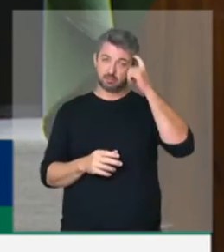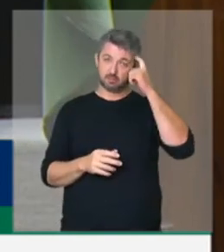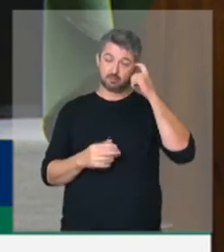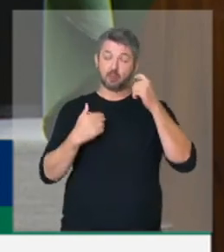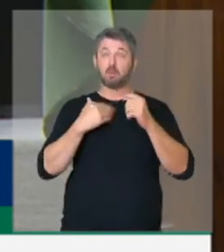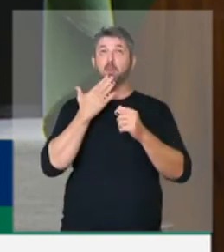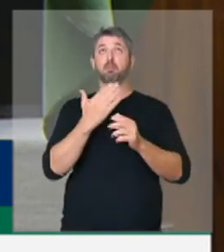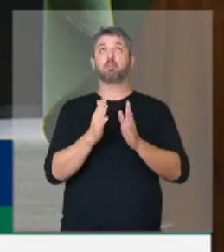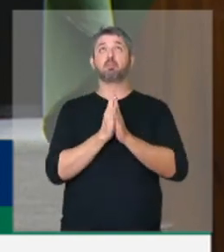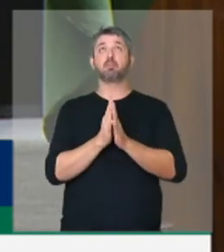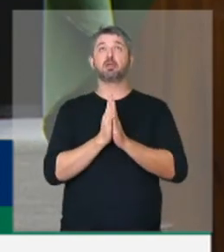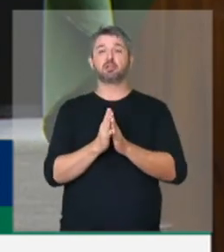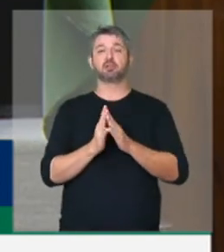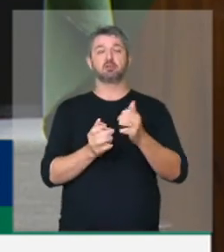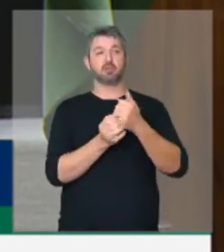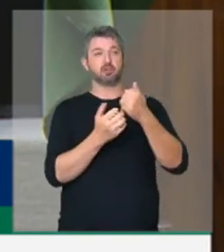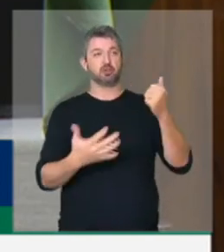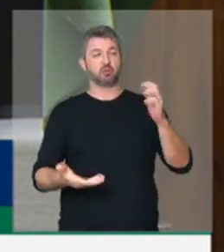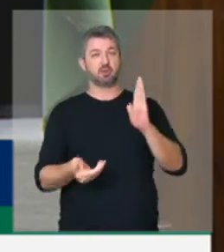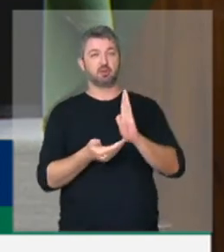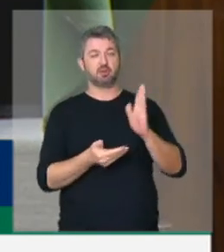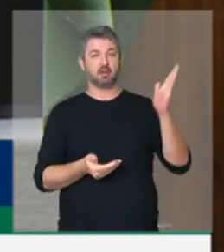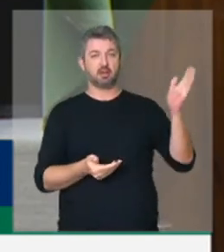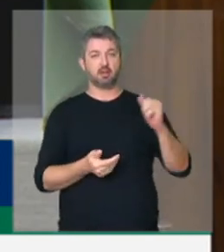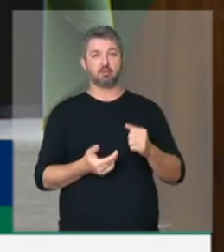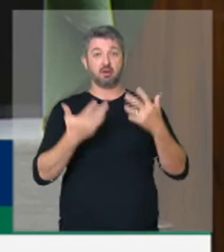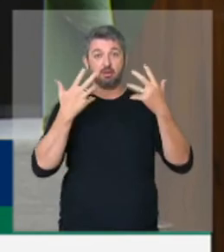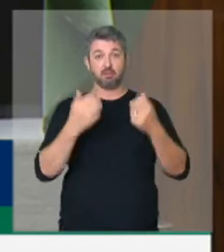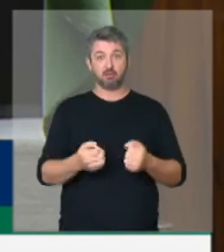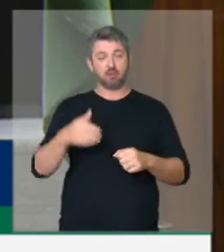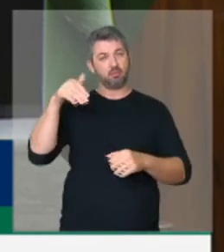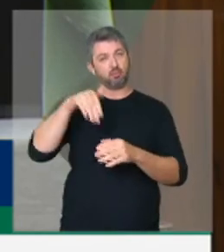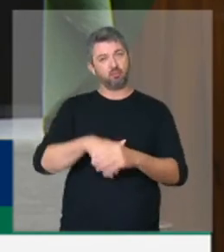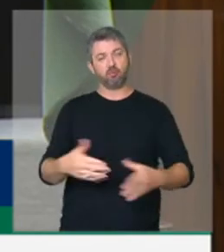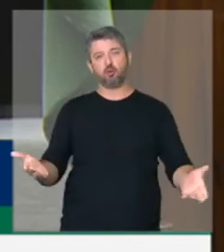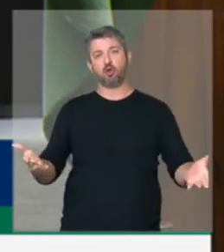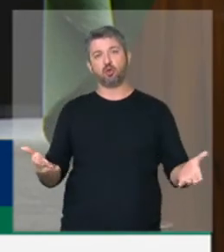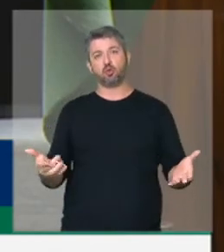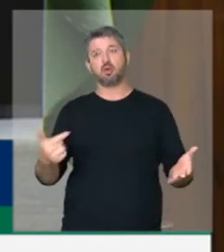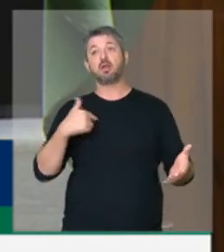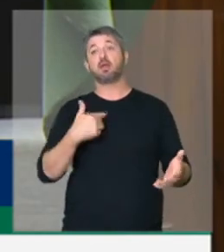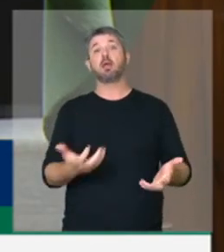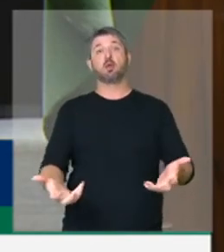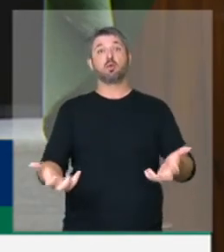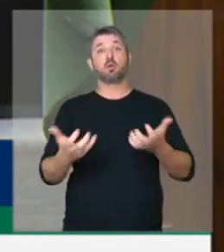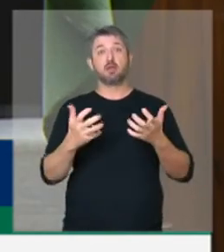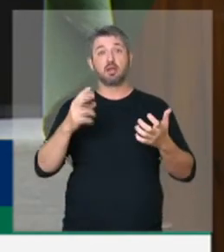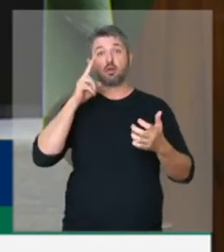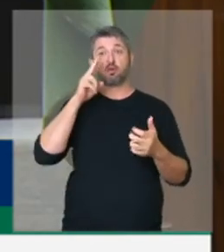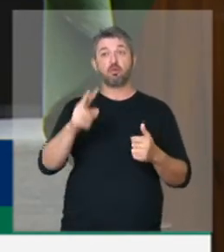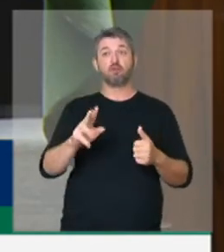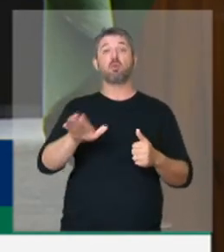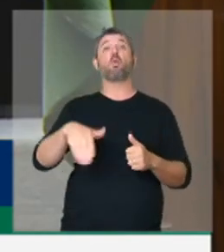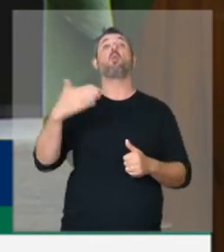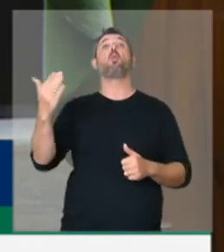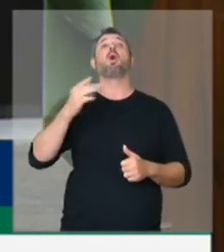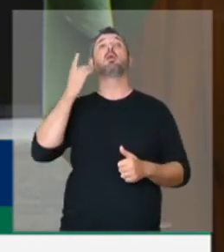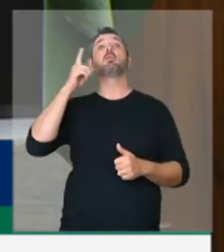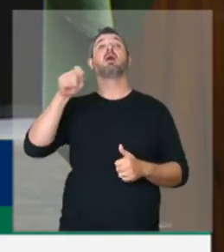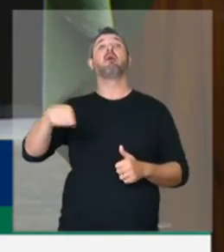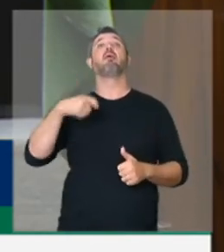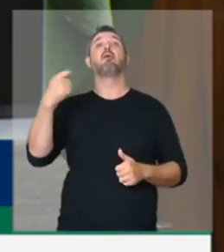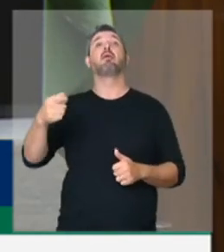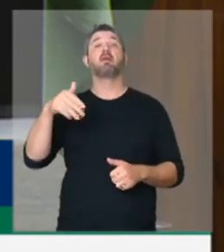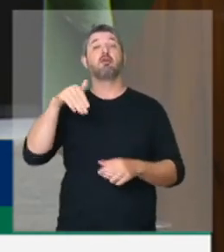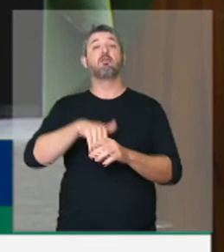faço à mesa diretora. Vamos ao voto. Eu quero ver qual deputado que vai